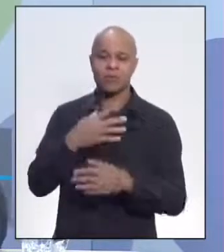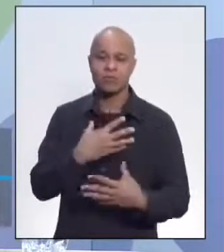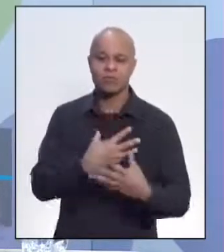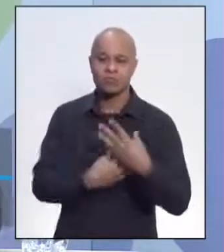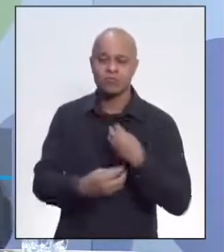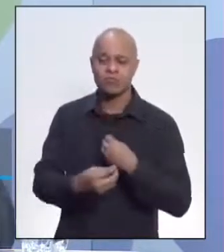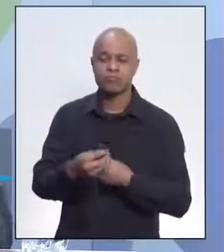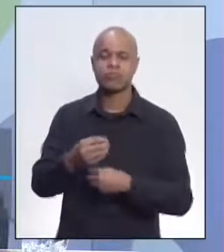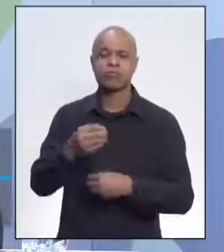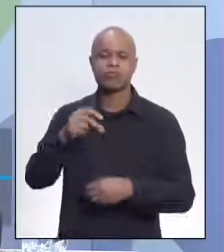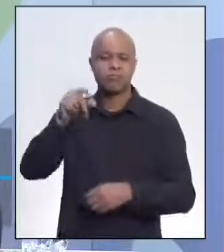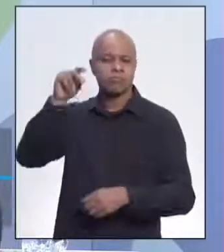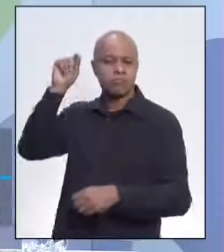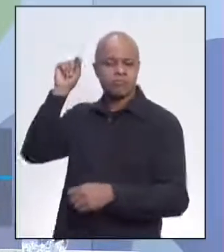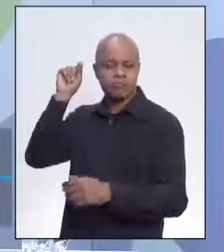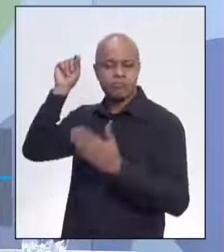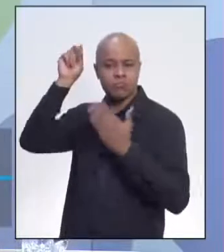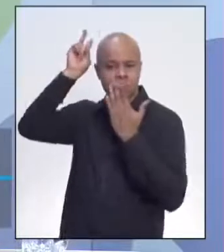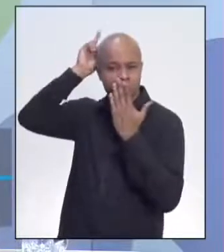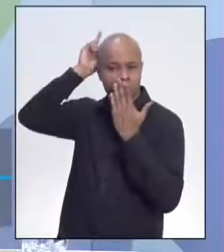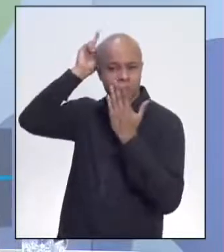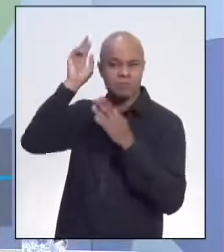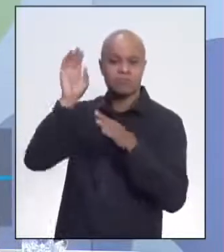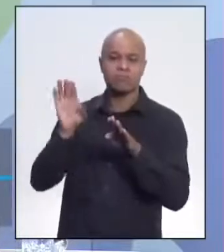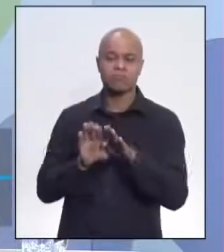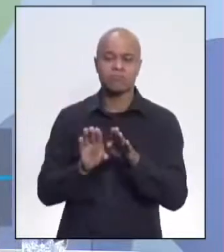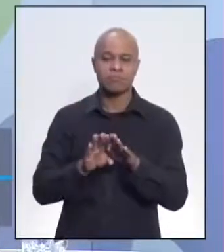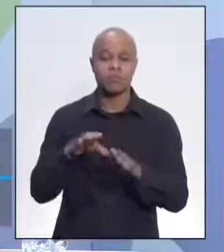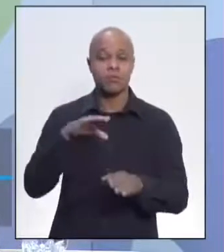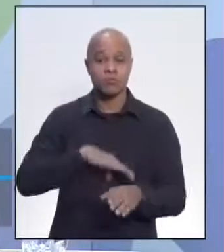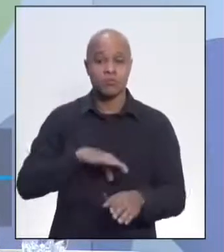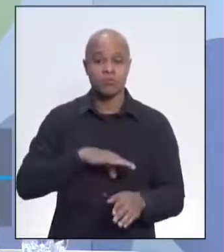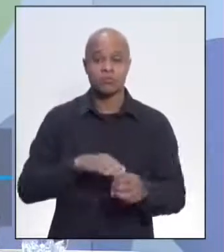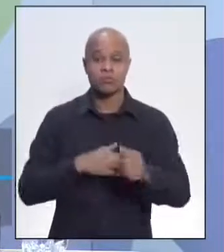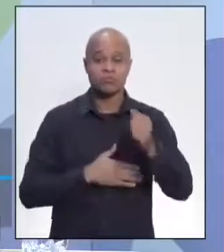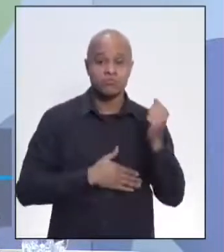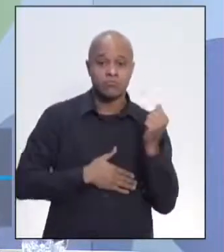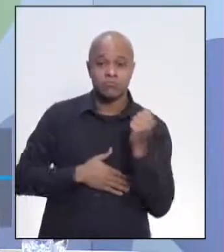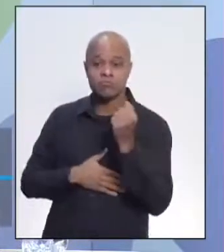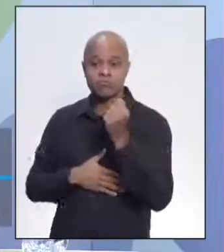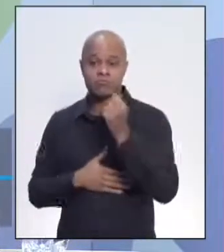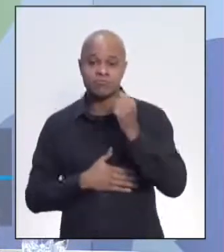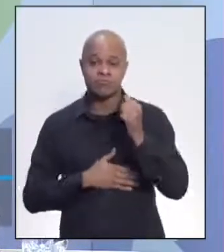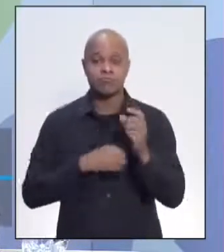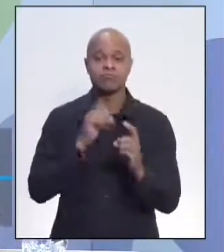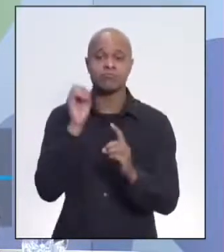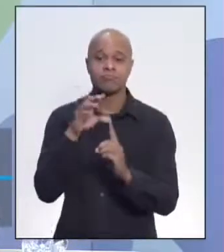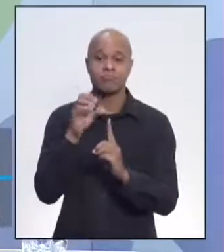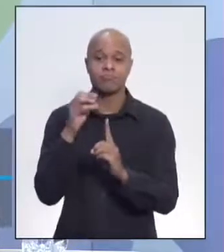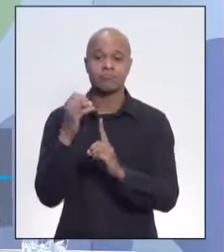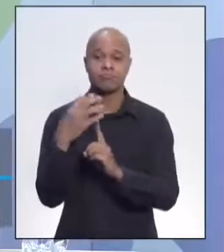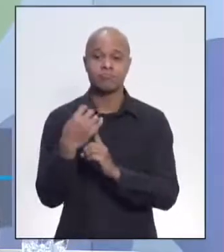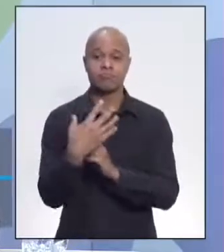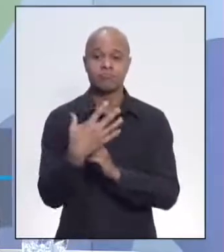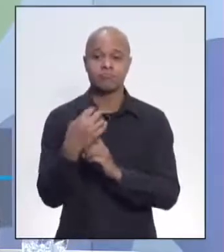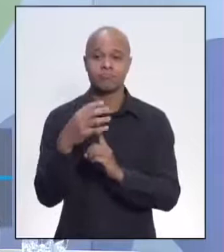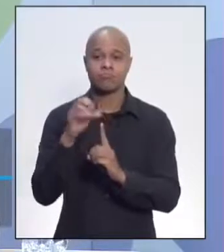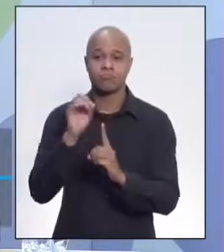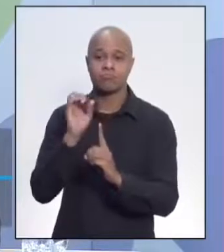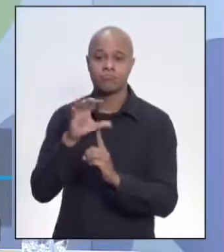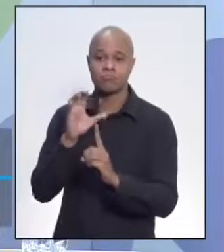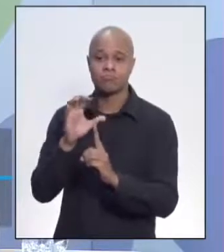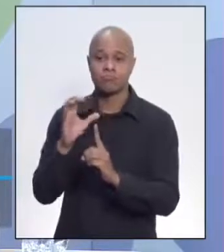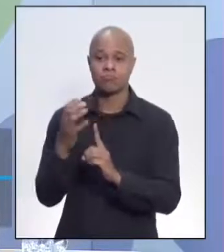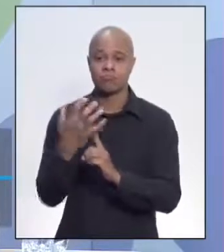questão das danças circulares e também da dança portuguesa. A gente percebe muito essa questão e alguns passos até do